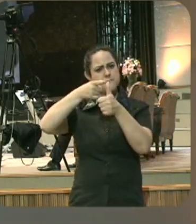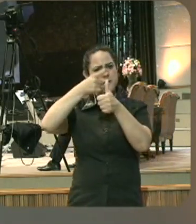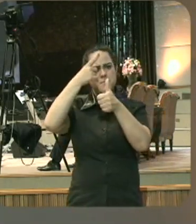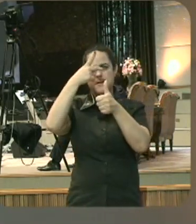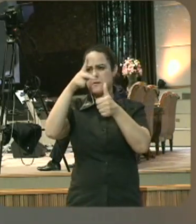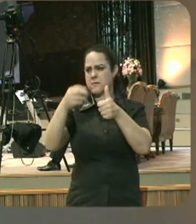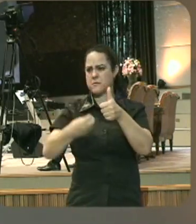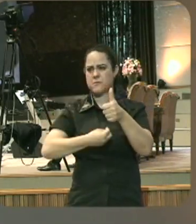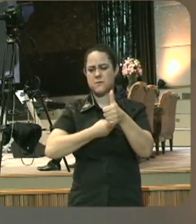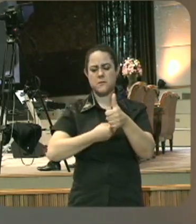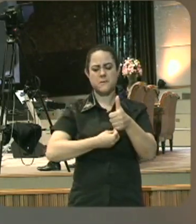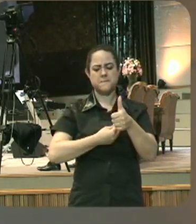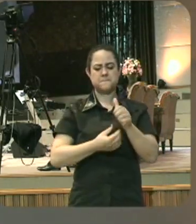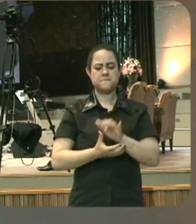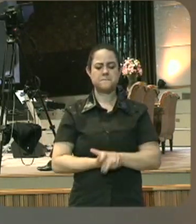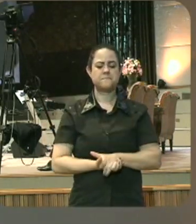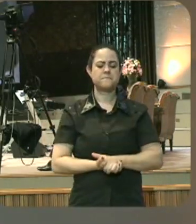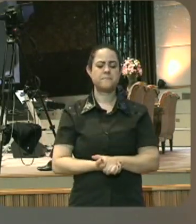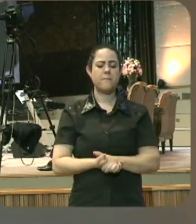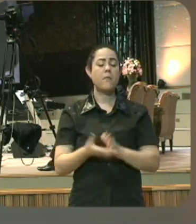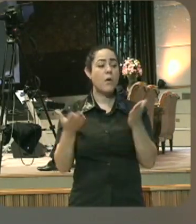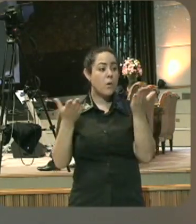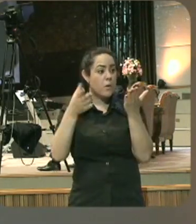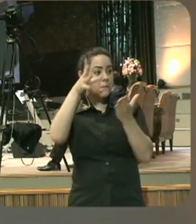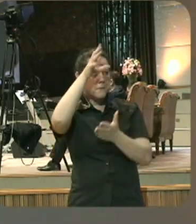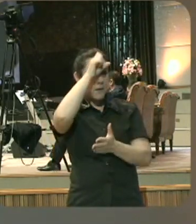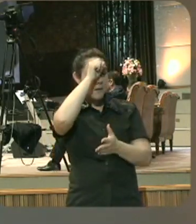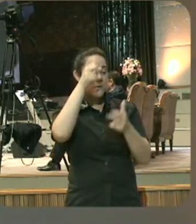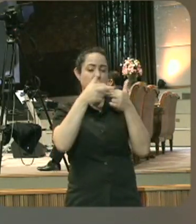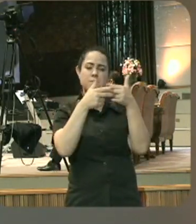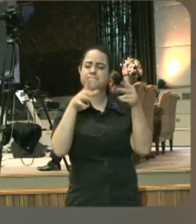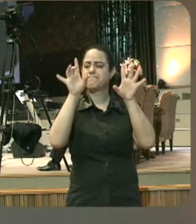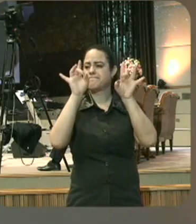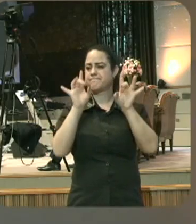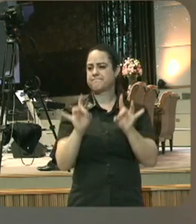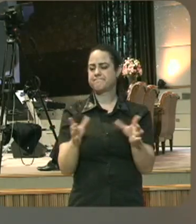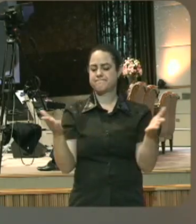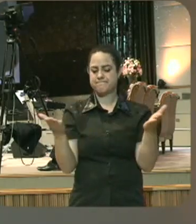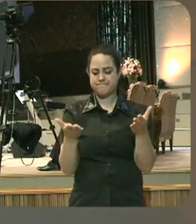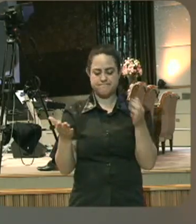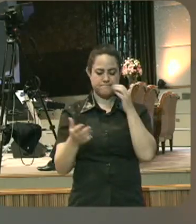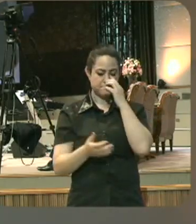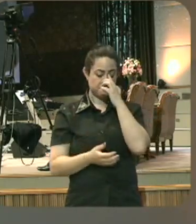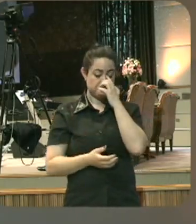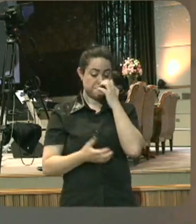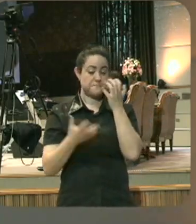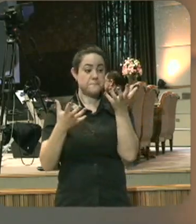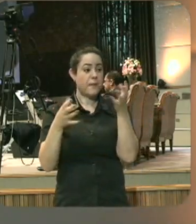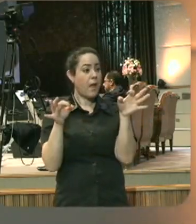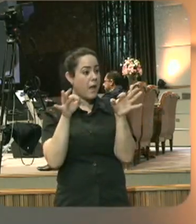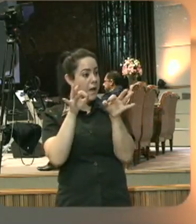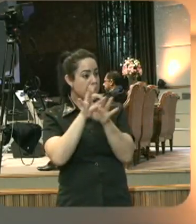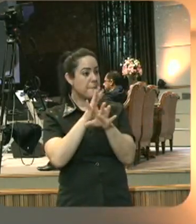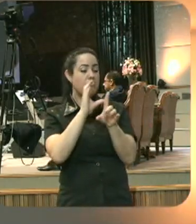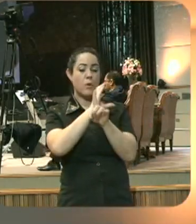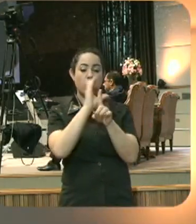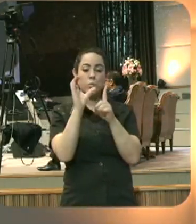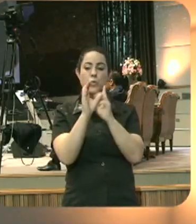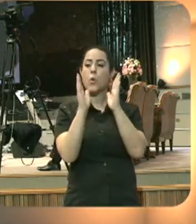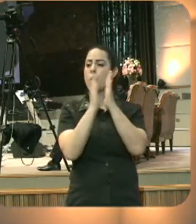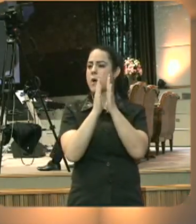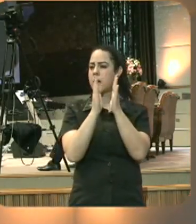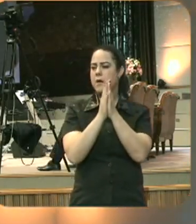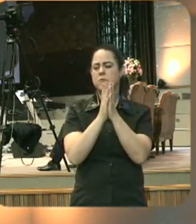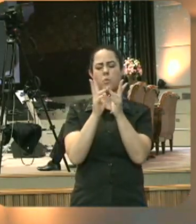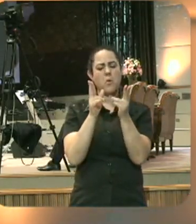lugar. Hoje a gente aprendeu algumas lições tão preciosas aqui, e eu queria terminar esse culto orando, como a